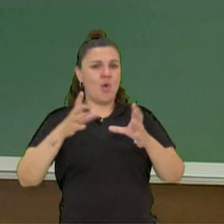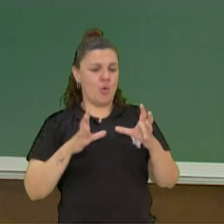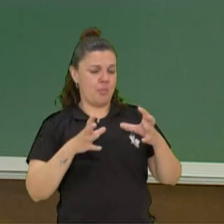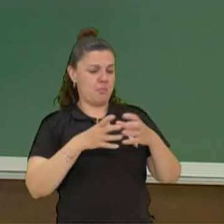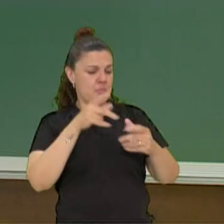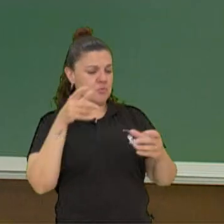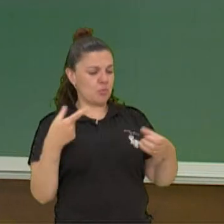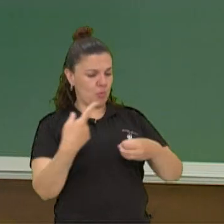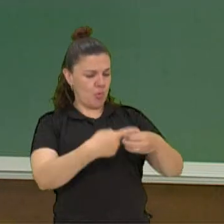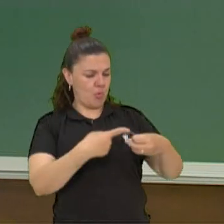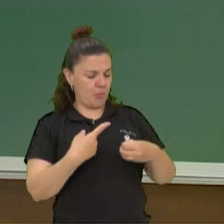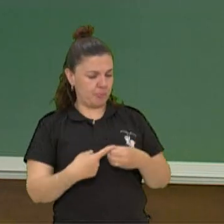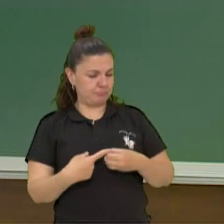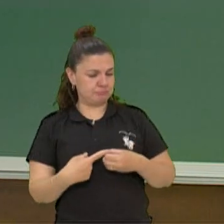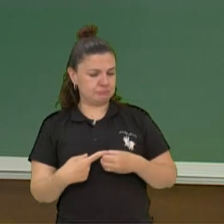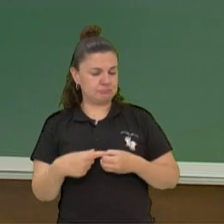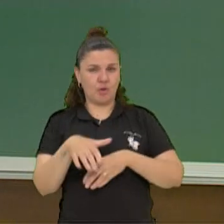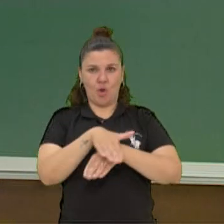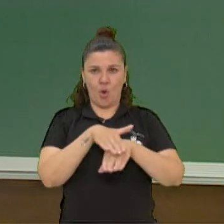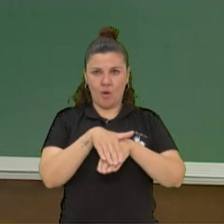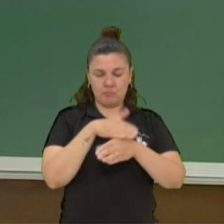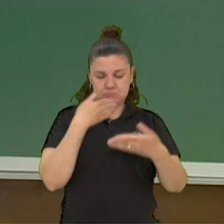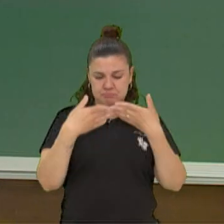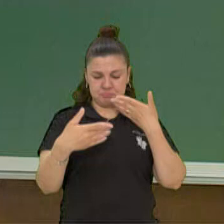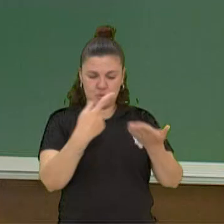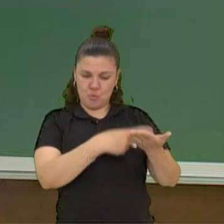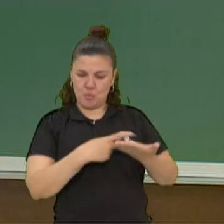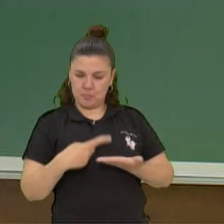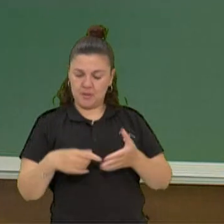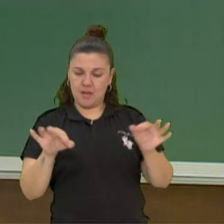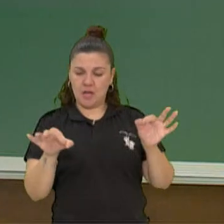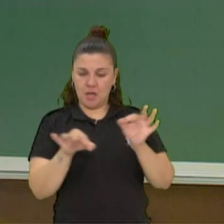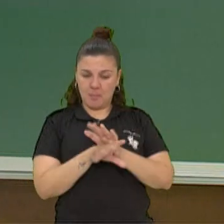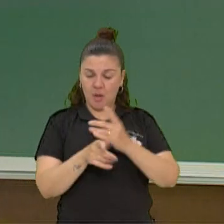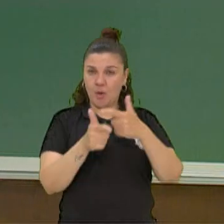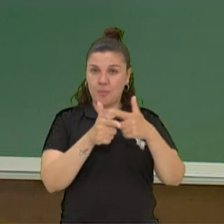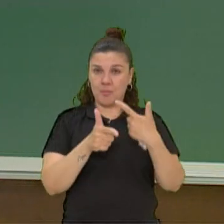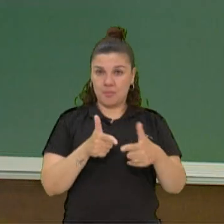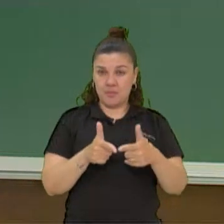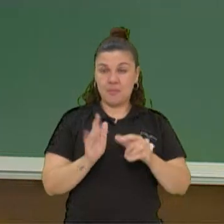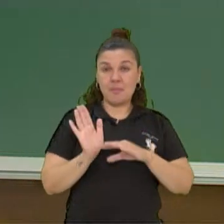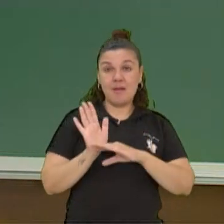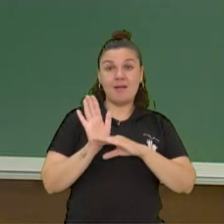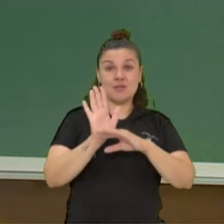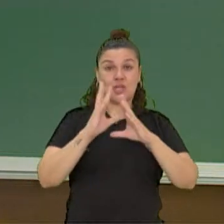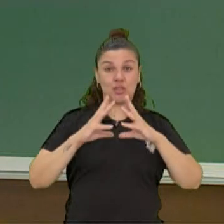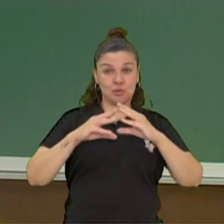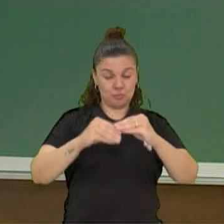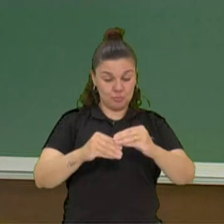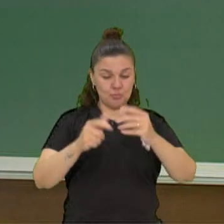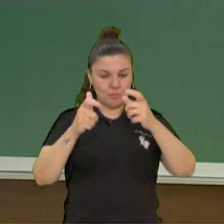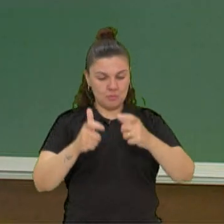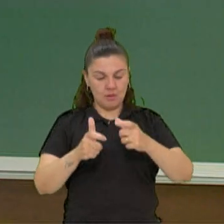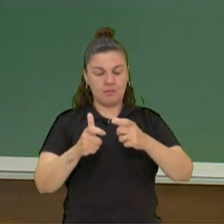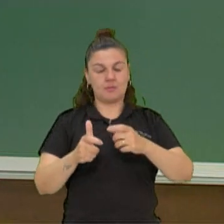técnica, alguma coisa que venha solucionar um problema pelo bem coletivo, para atingir aí as áreas urbanas,